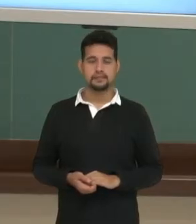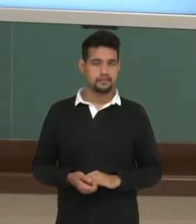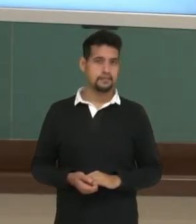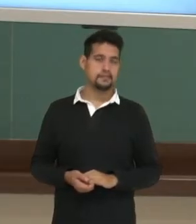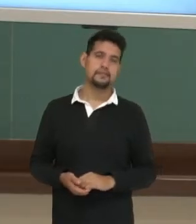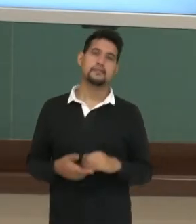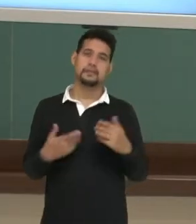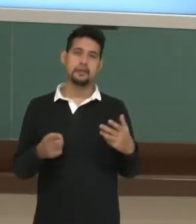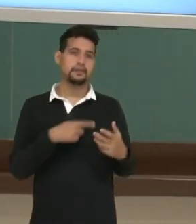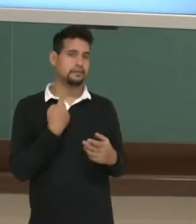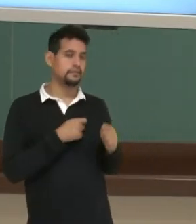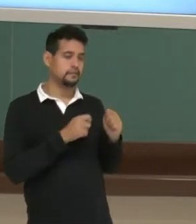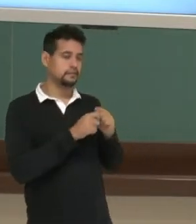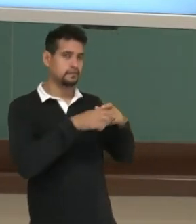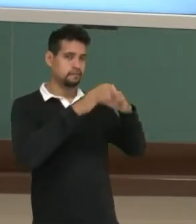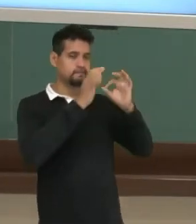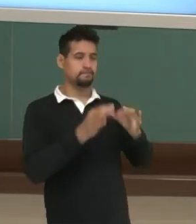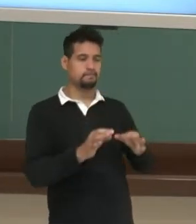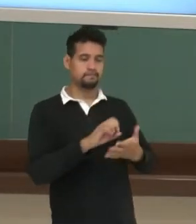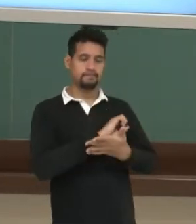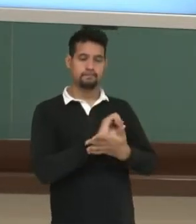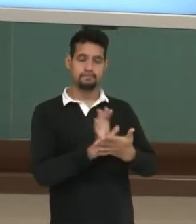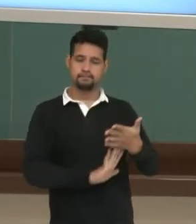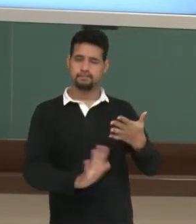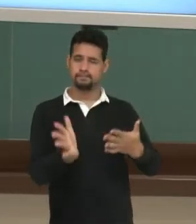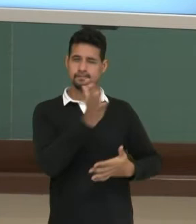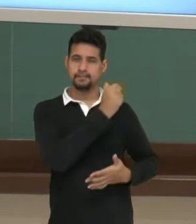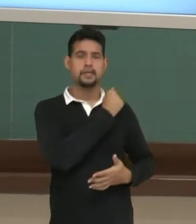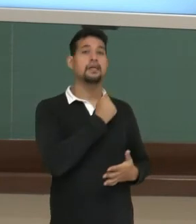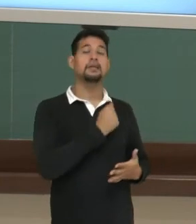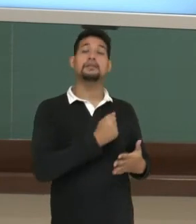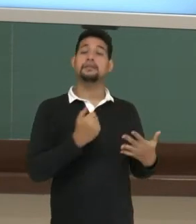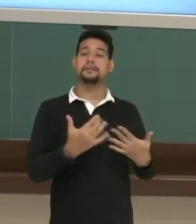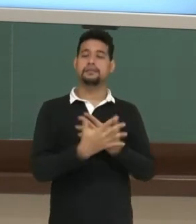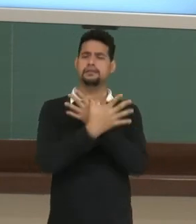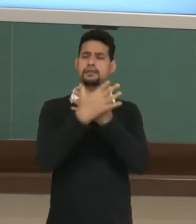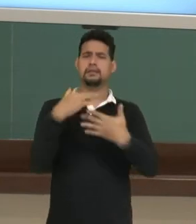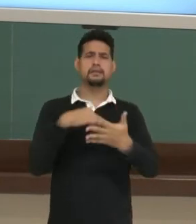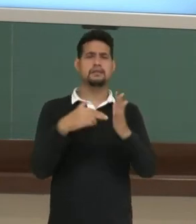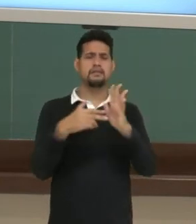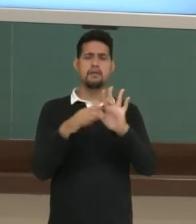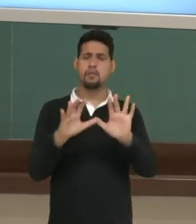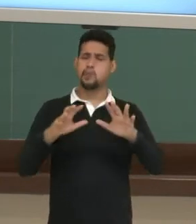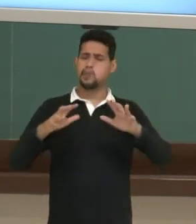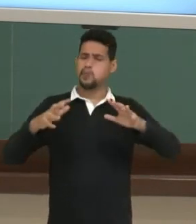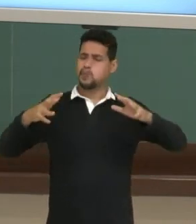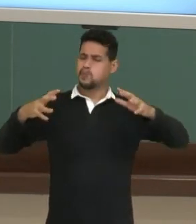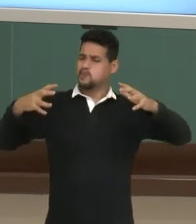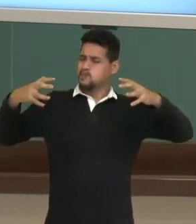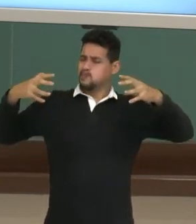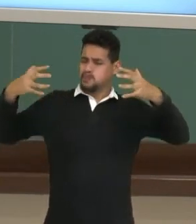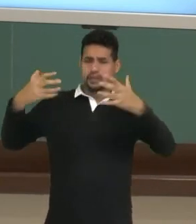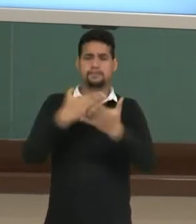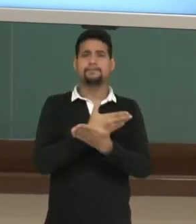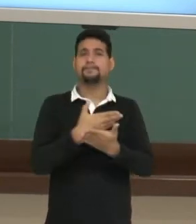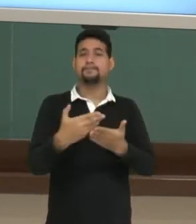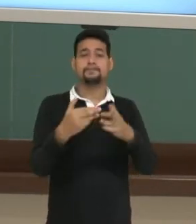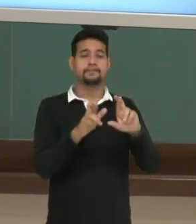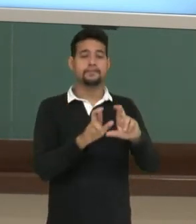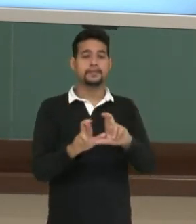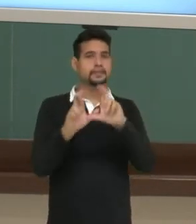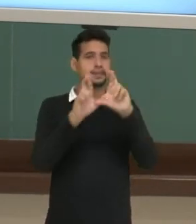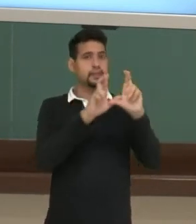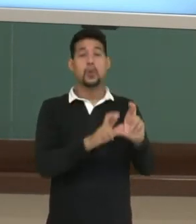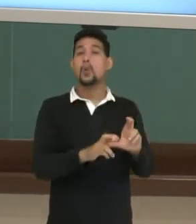Vamos então fazer a correção da nossa atividade? Então, o Império Inca foi um grande império que floresceu a partir da região do